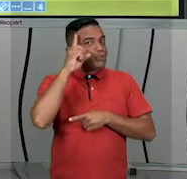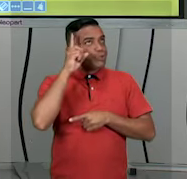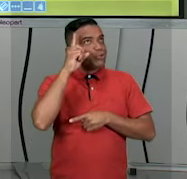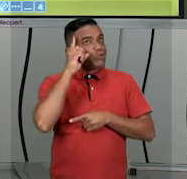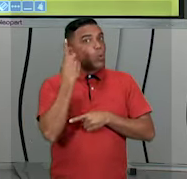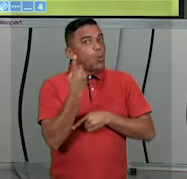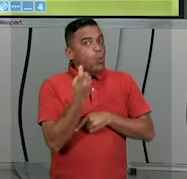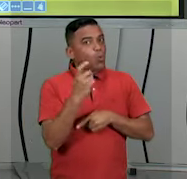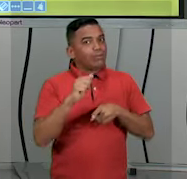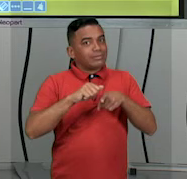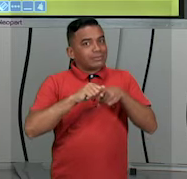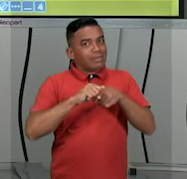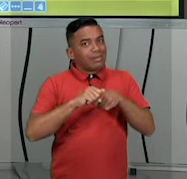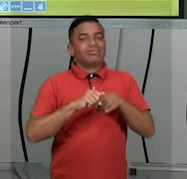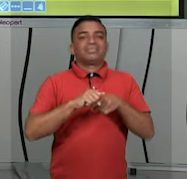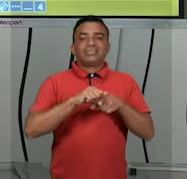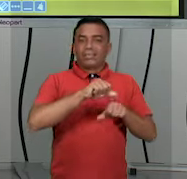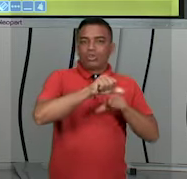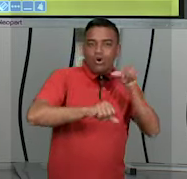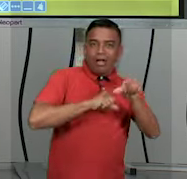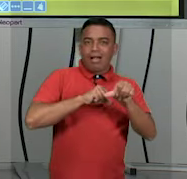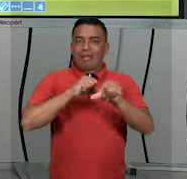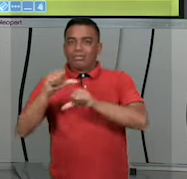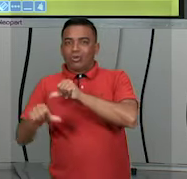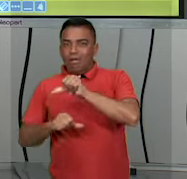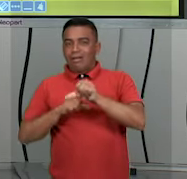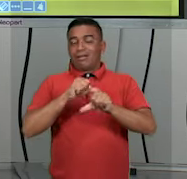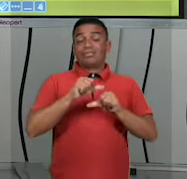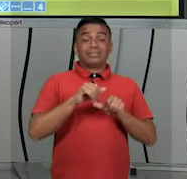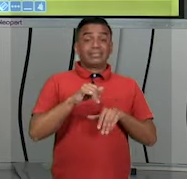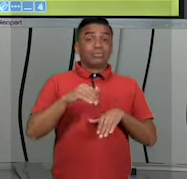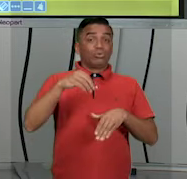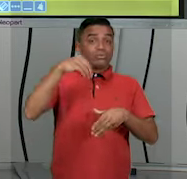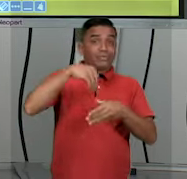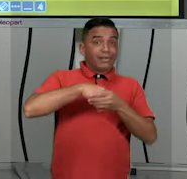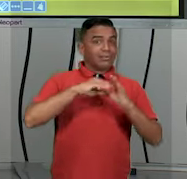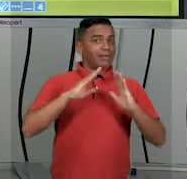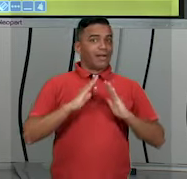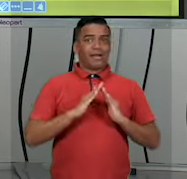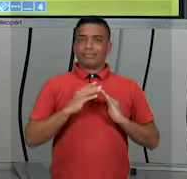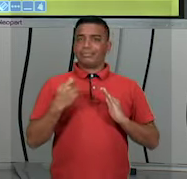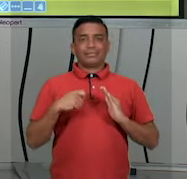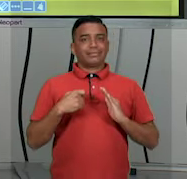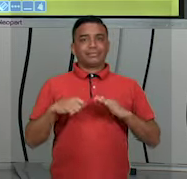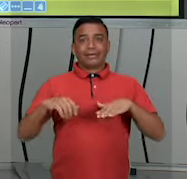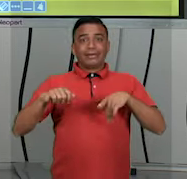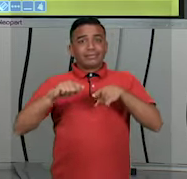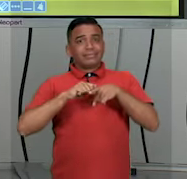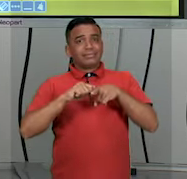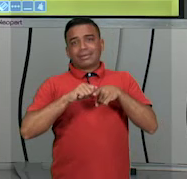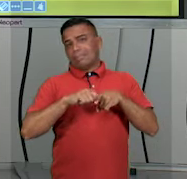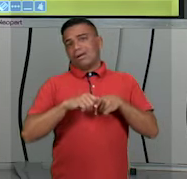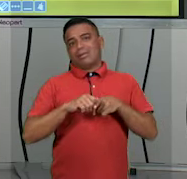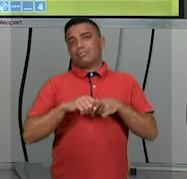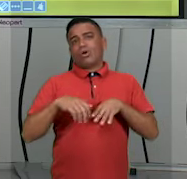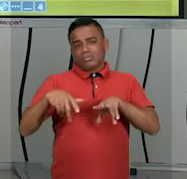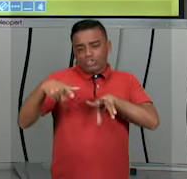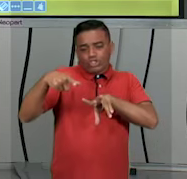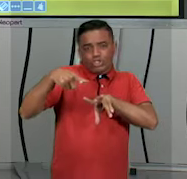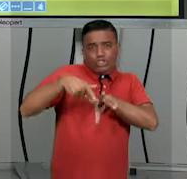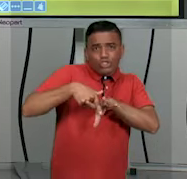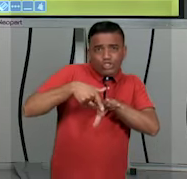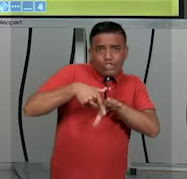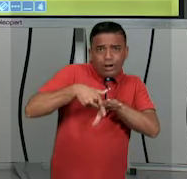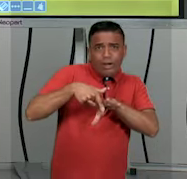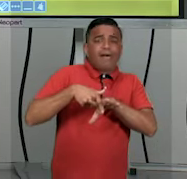mesmo. Então, é legal revezar. Dentro de casa, por exemplo, você não precisa ficar calçado. Você pode usar um chinelo, uma